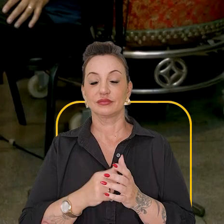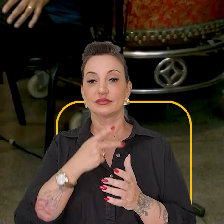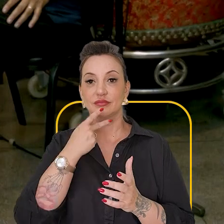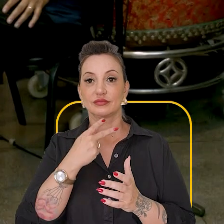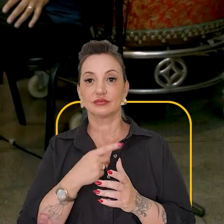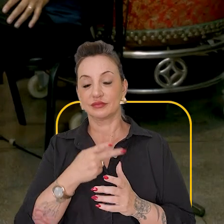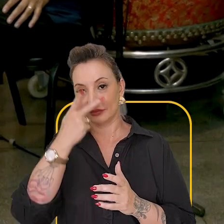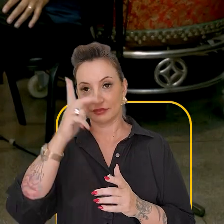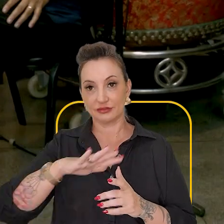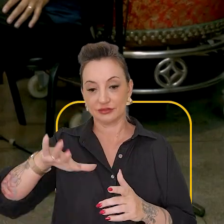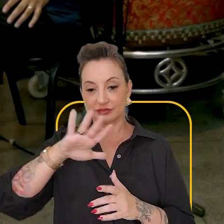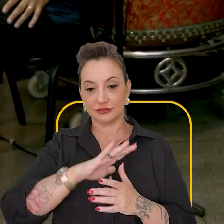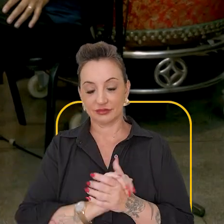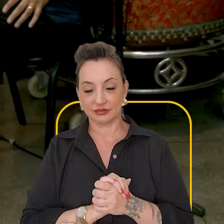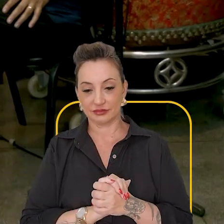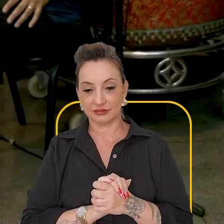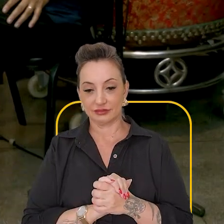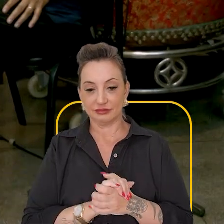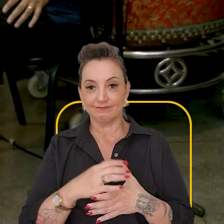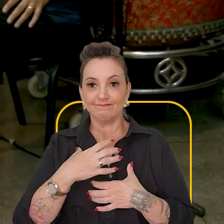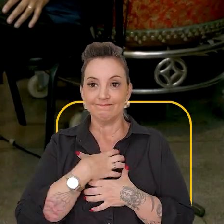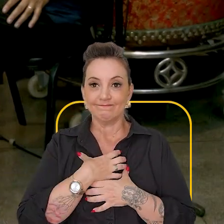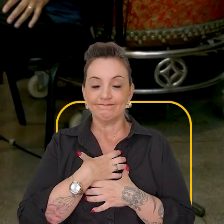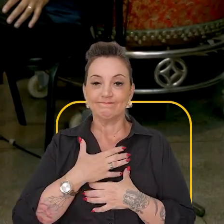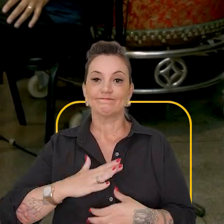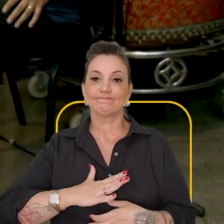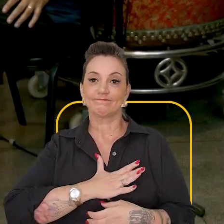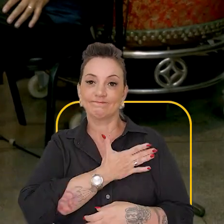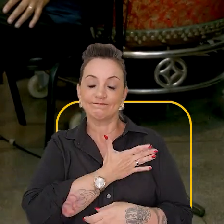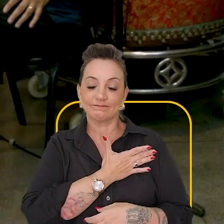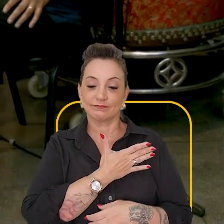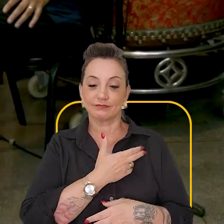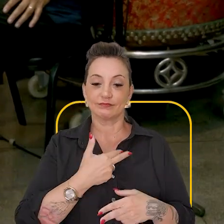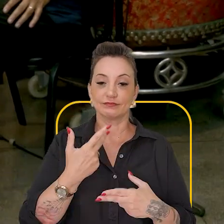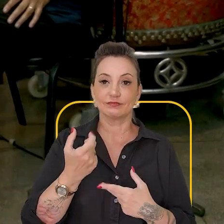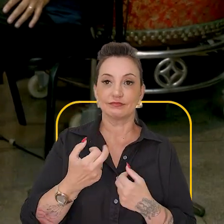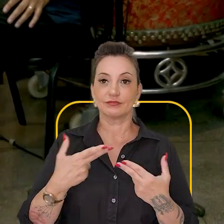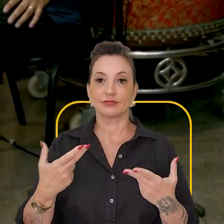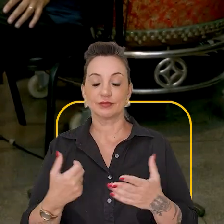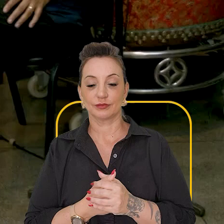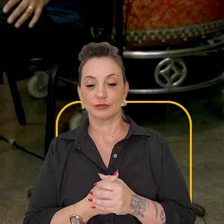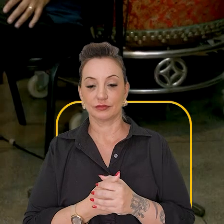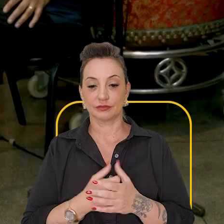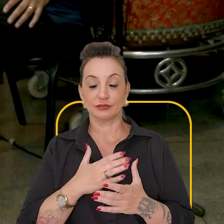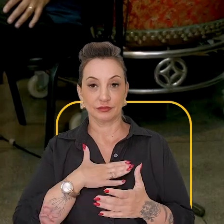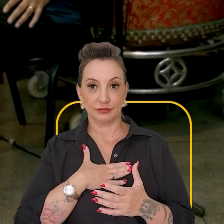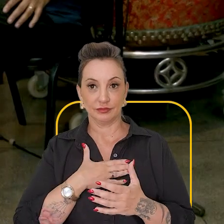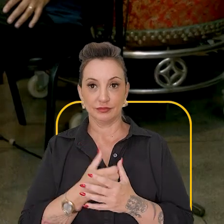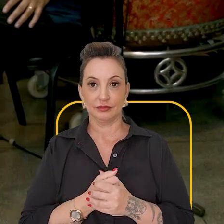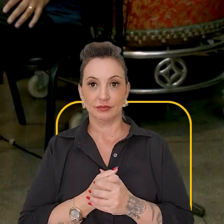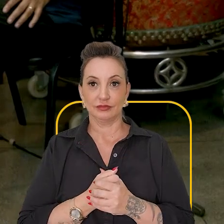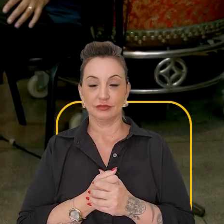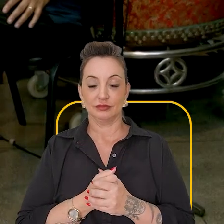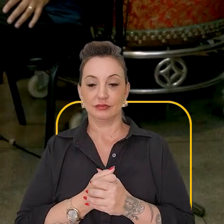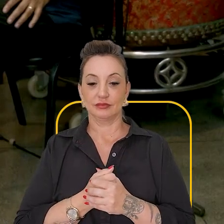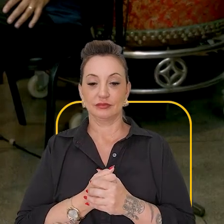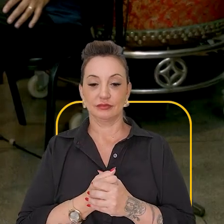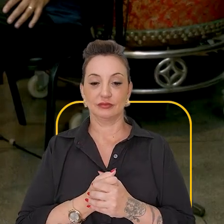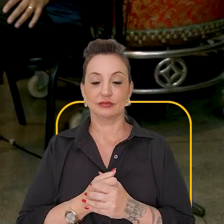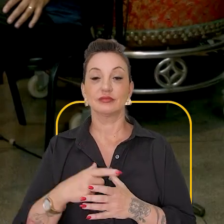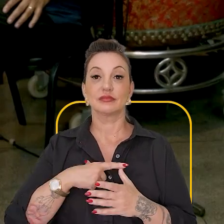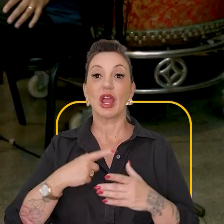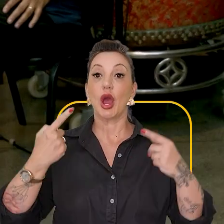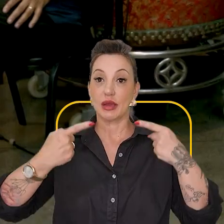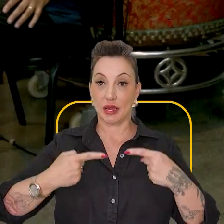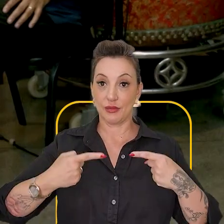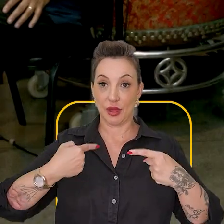quando eu falei que o pessoal tinha certa sei lá preconceito ou né alguma coisa comigo